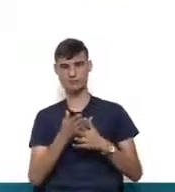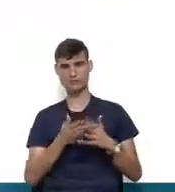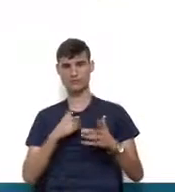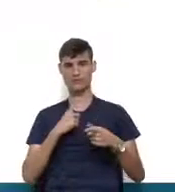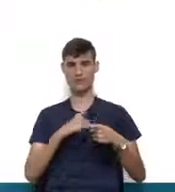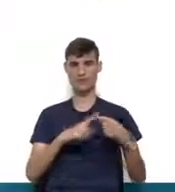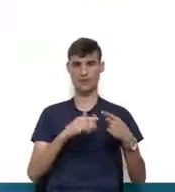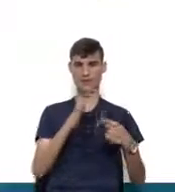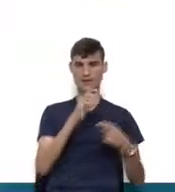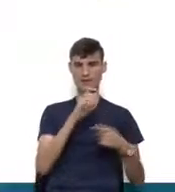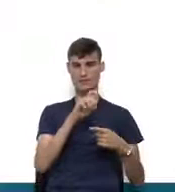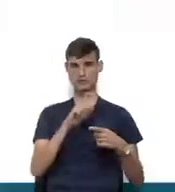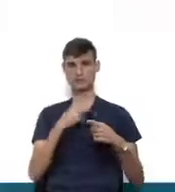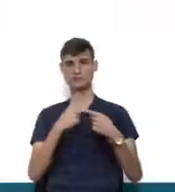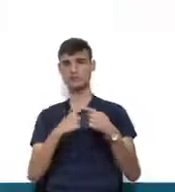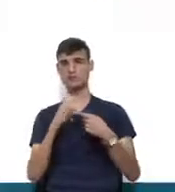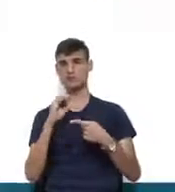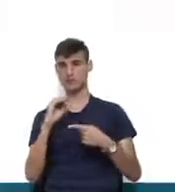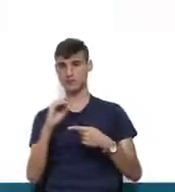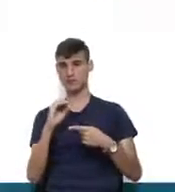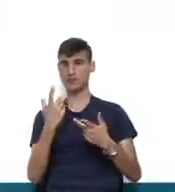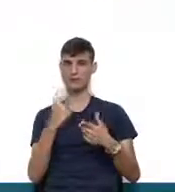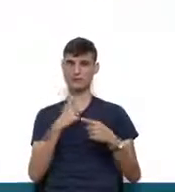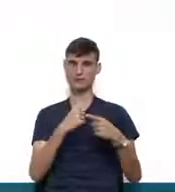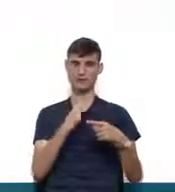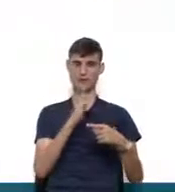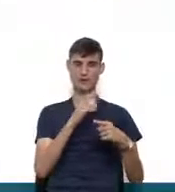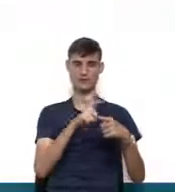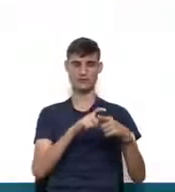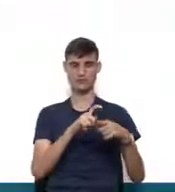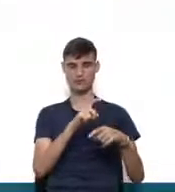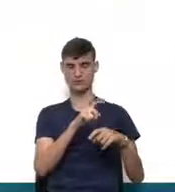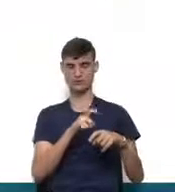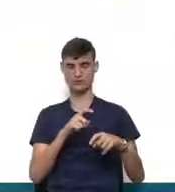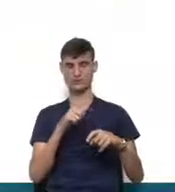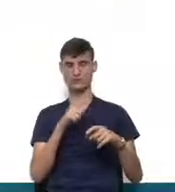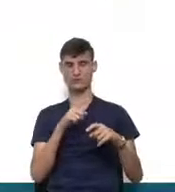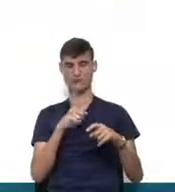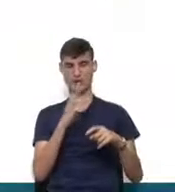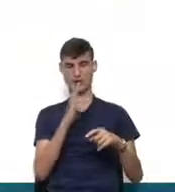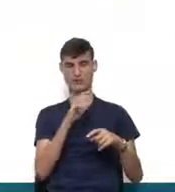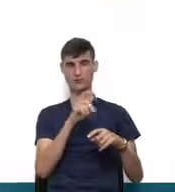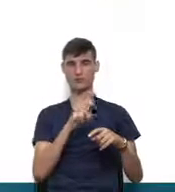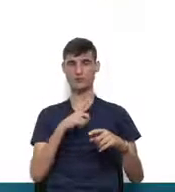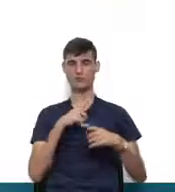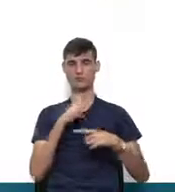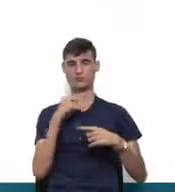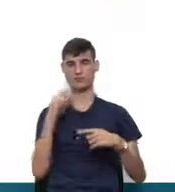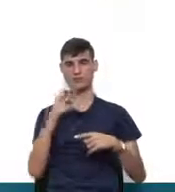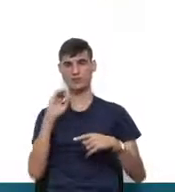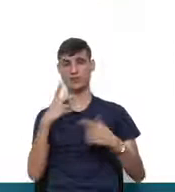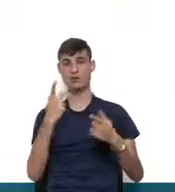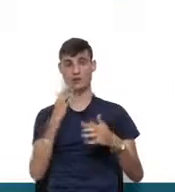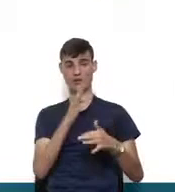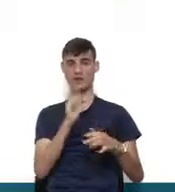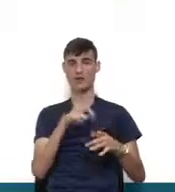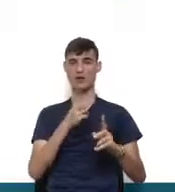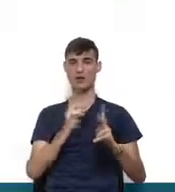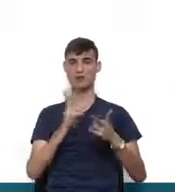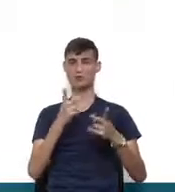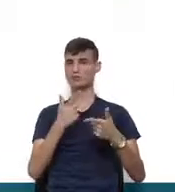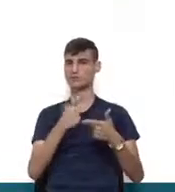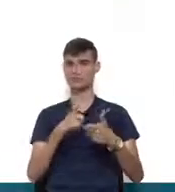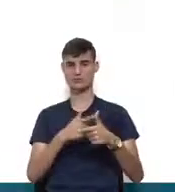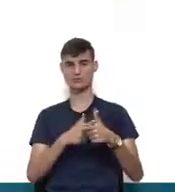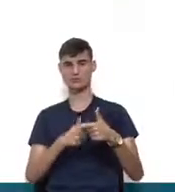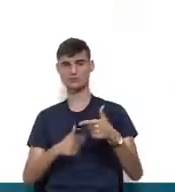de x mais 0, f de x menos 0, nos pontos em que f é descontínua.